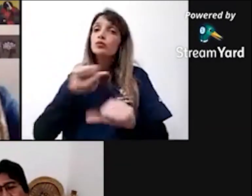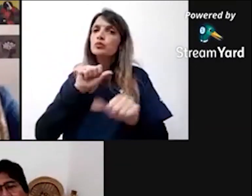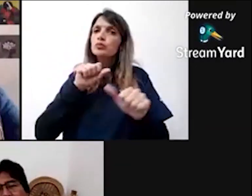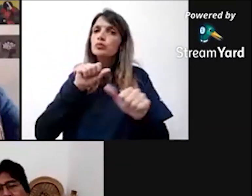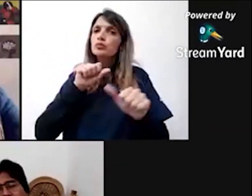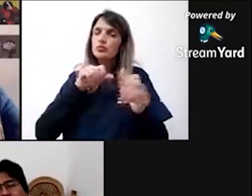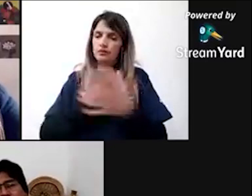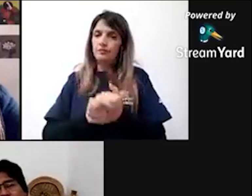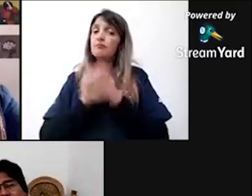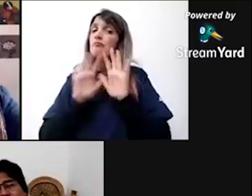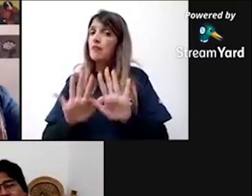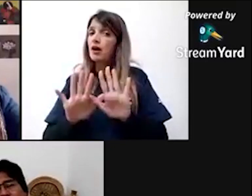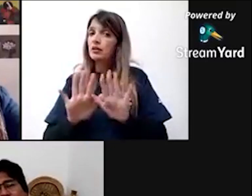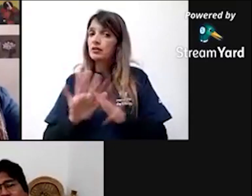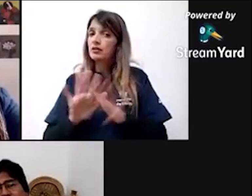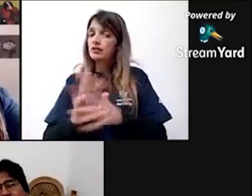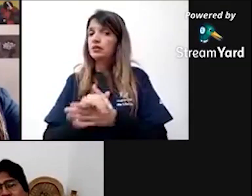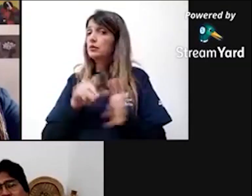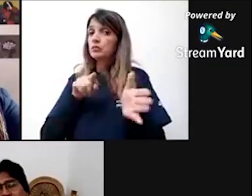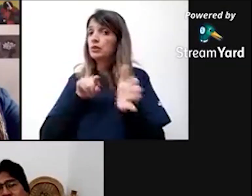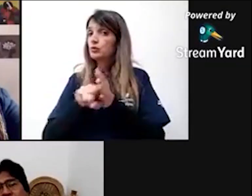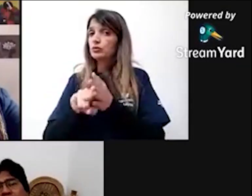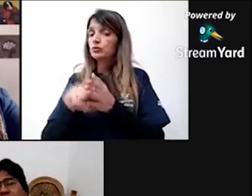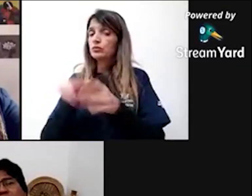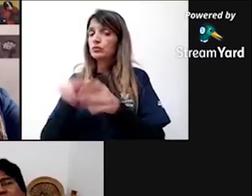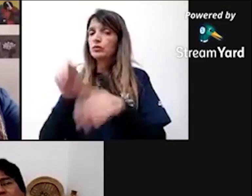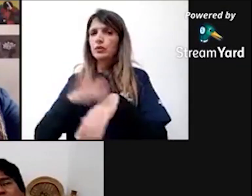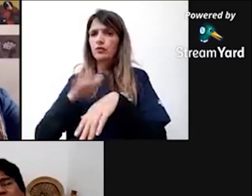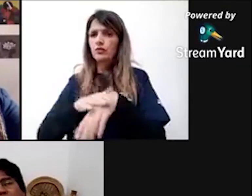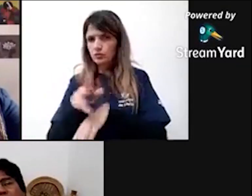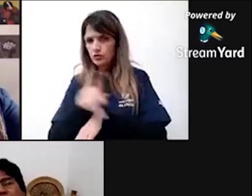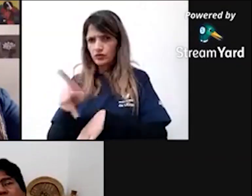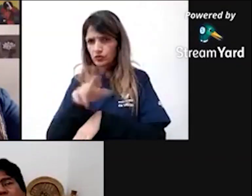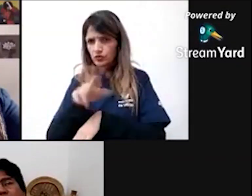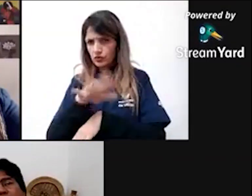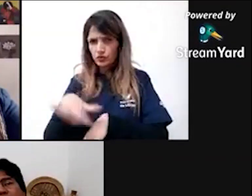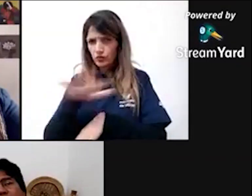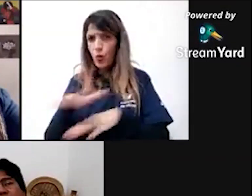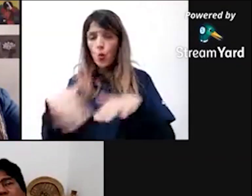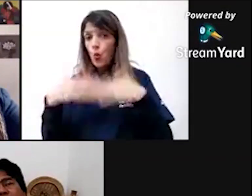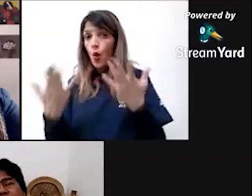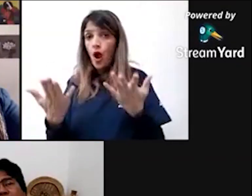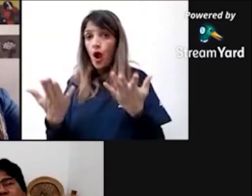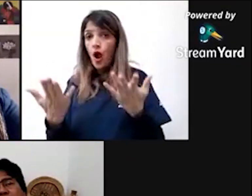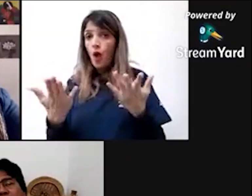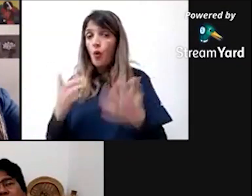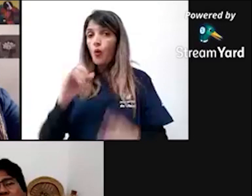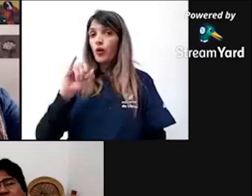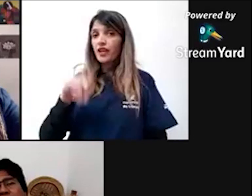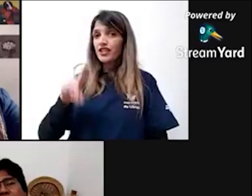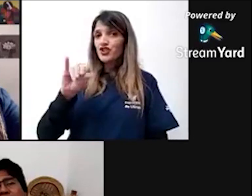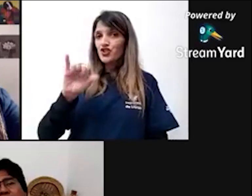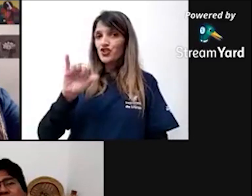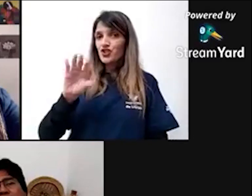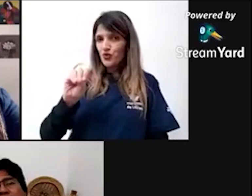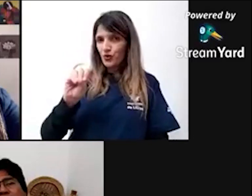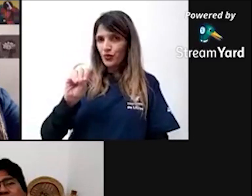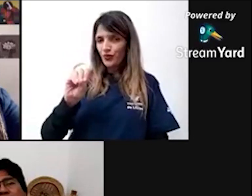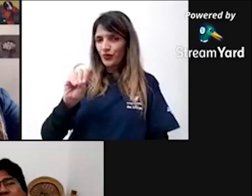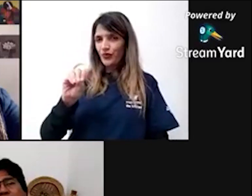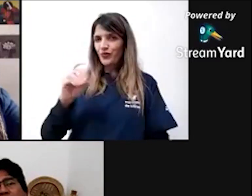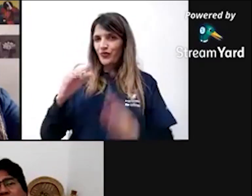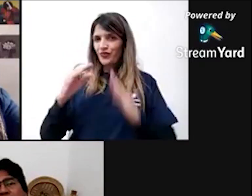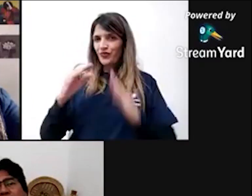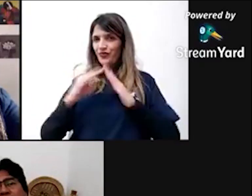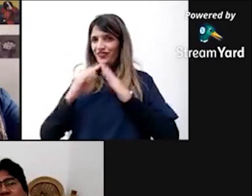é, e é uma pergunta que eu sempre faço para os professores, né? Qual é o índio que mora dentro da gente?